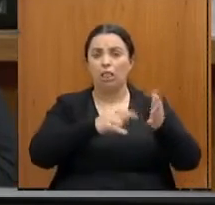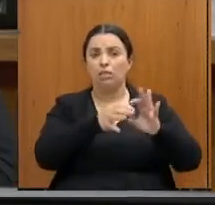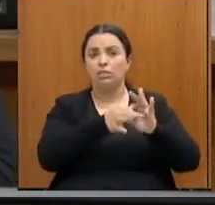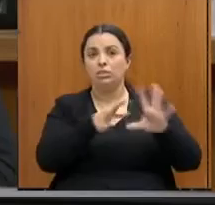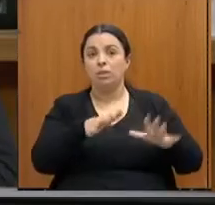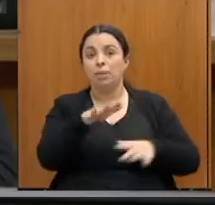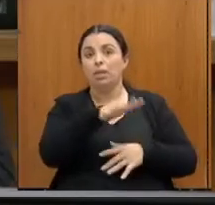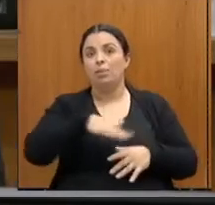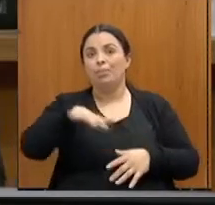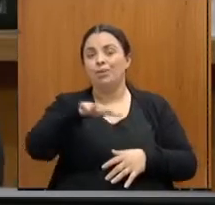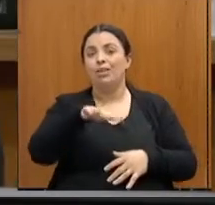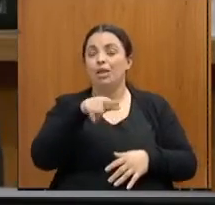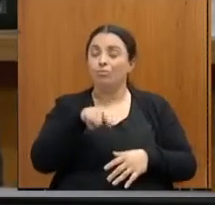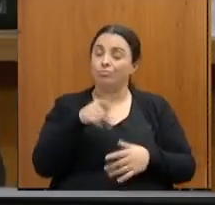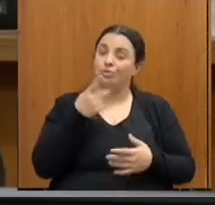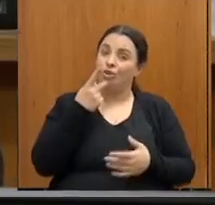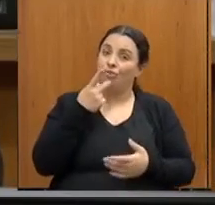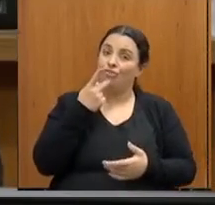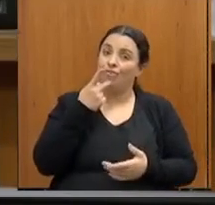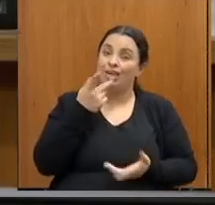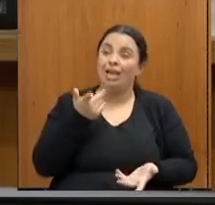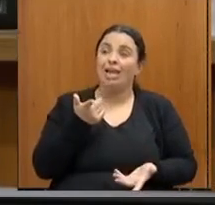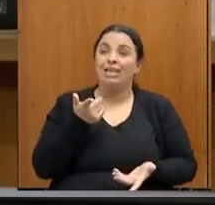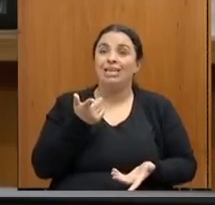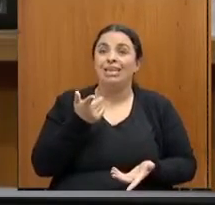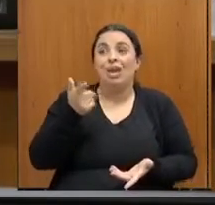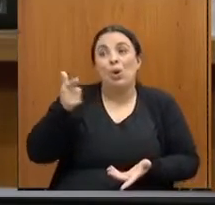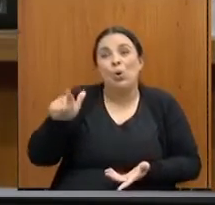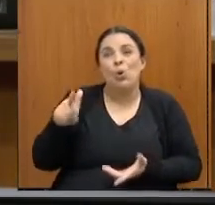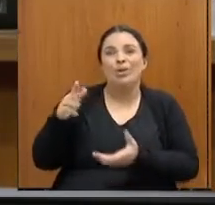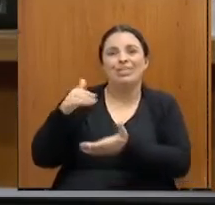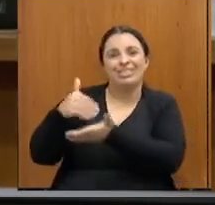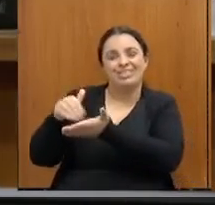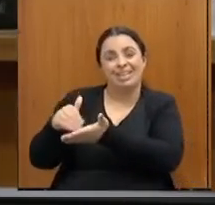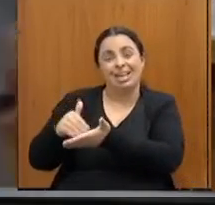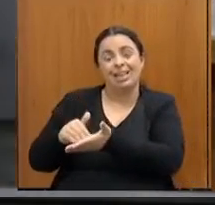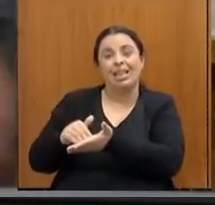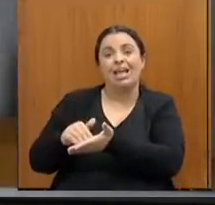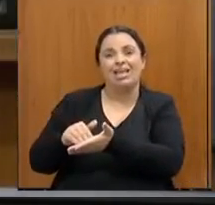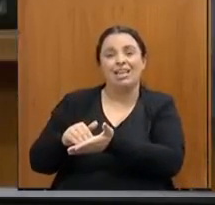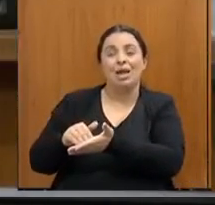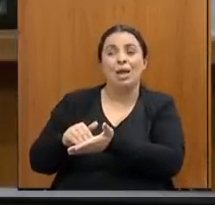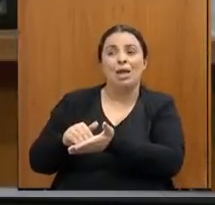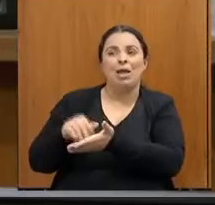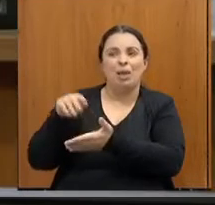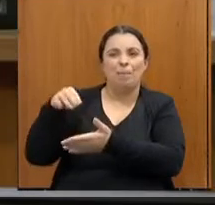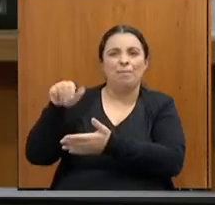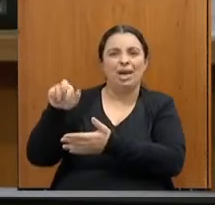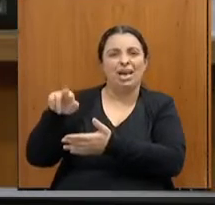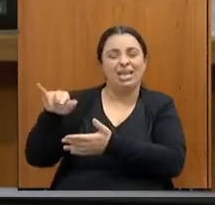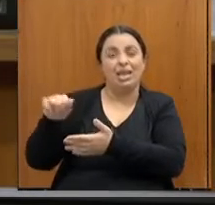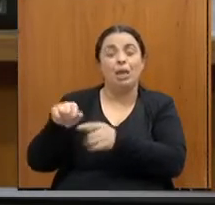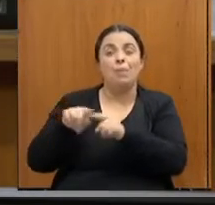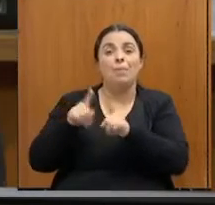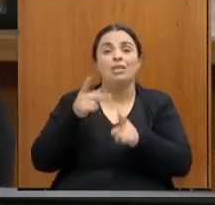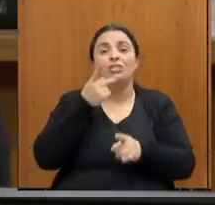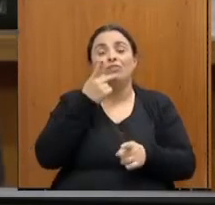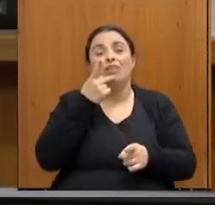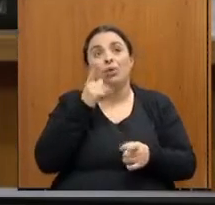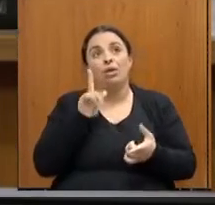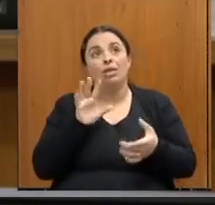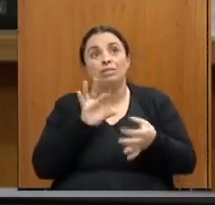furtar a quem dizer algo que é da pasta da minha querida amiga secretária Marília Mas no que tange a energia